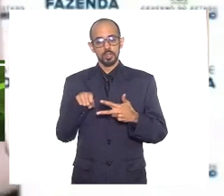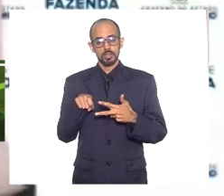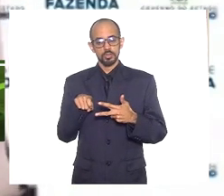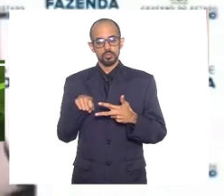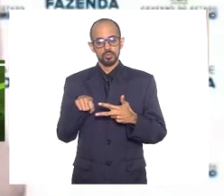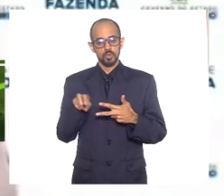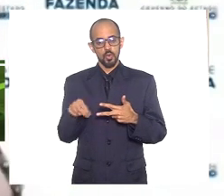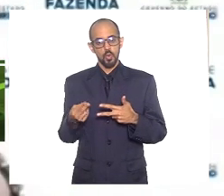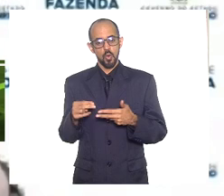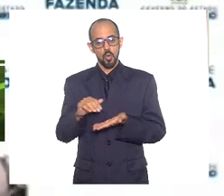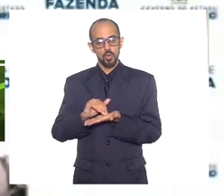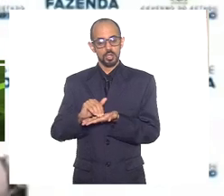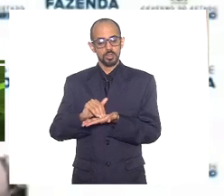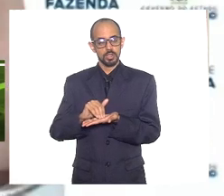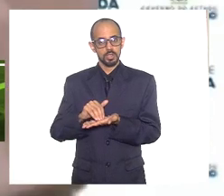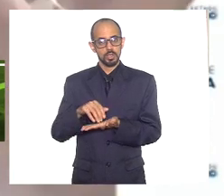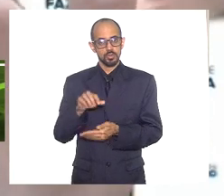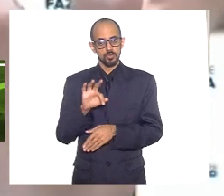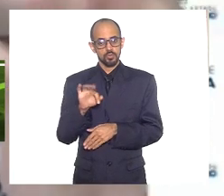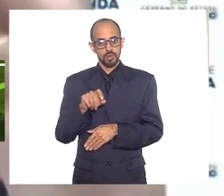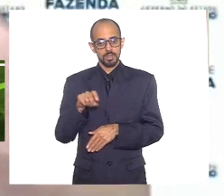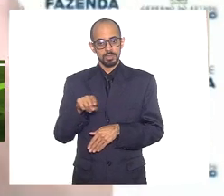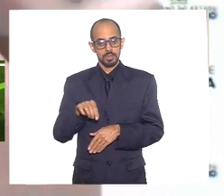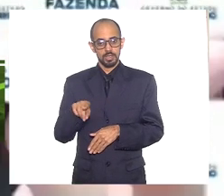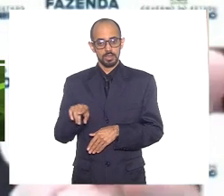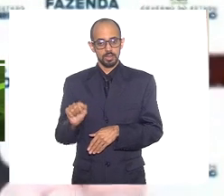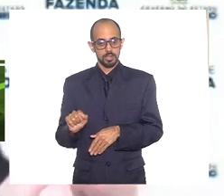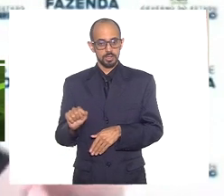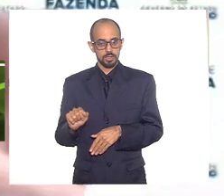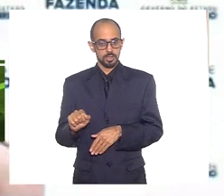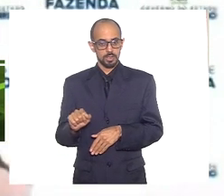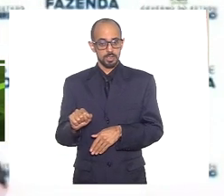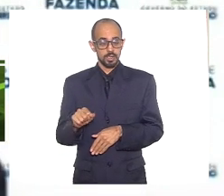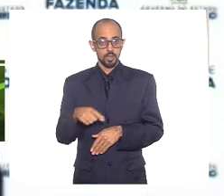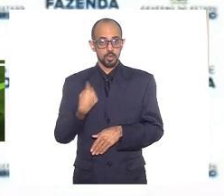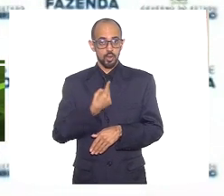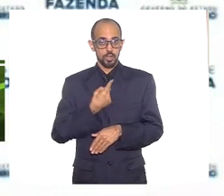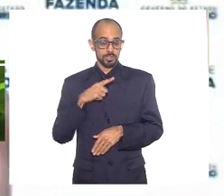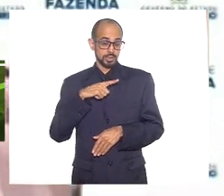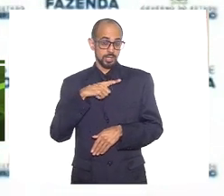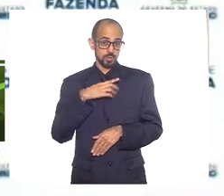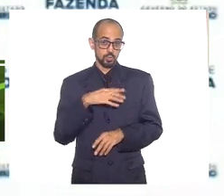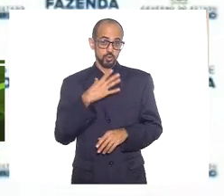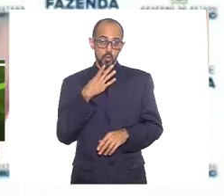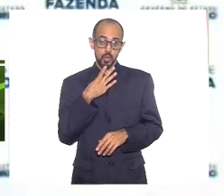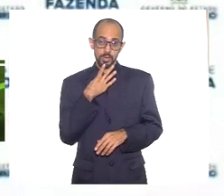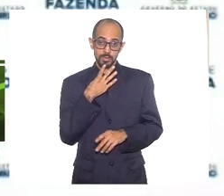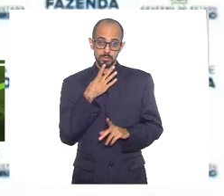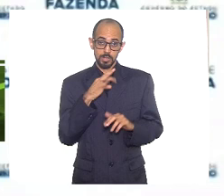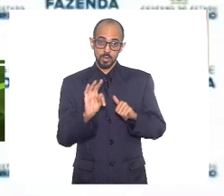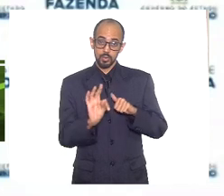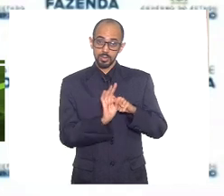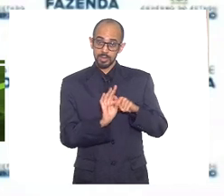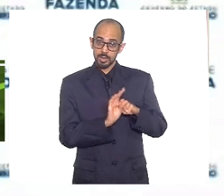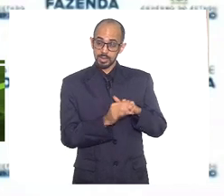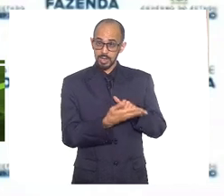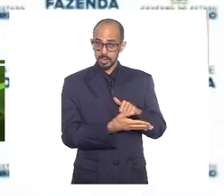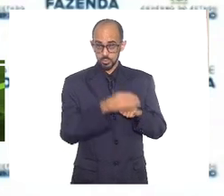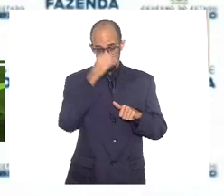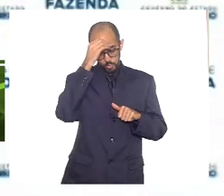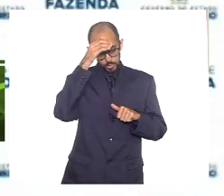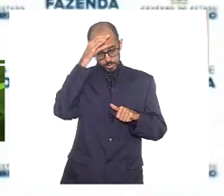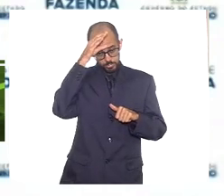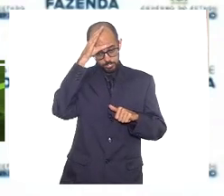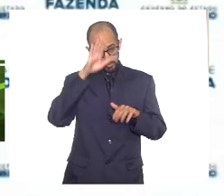da Secretaria de Fazenda sozinha. A Secretaria de Fazenda tem o conhecimento técnico para auxiliar na construção do plano.